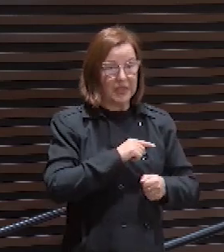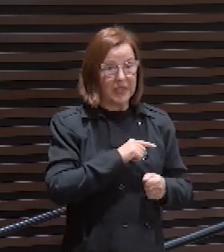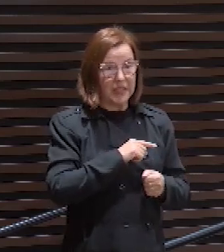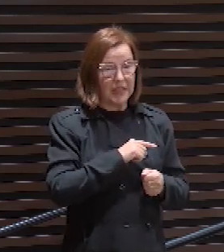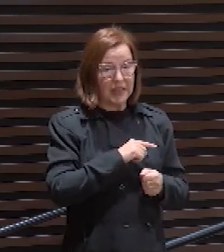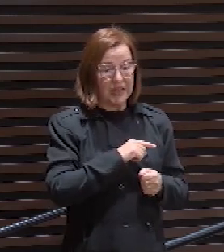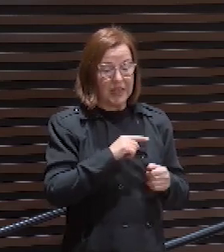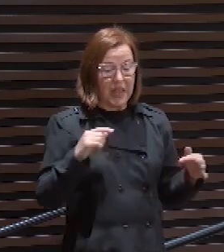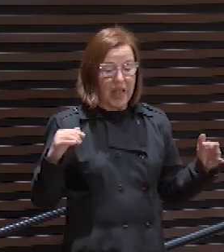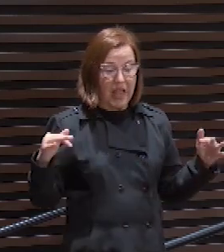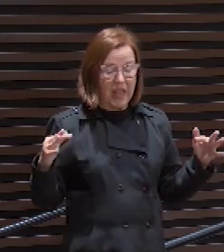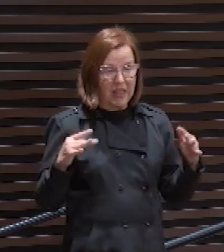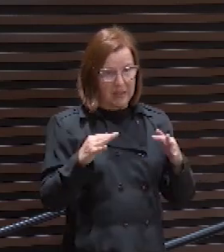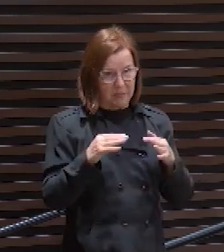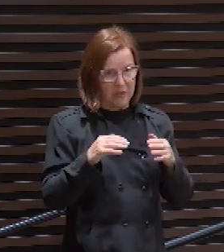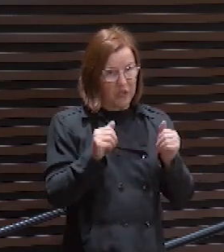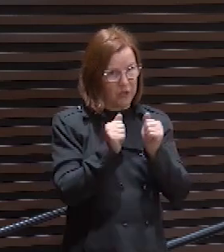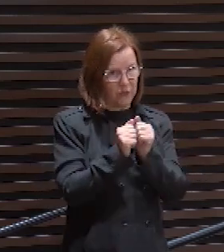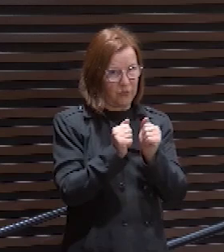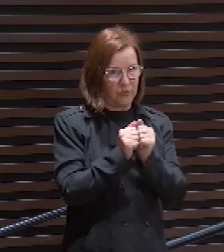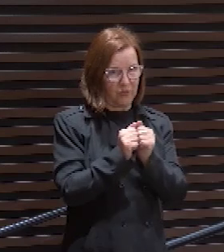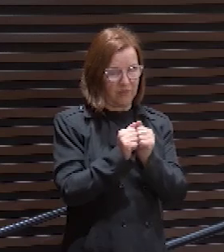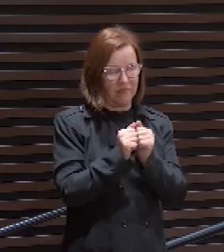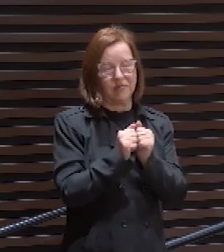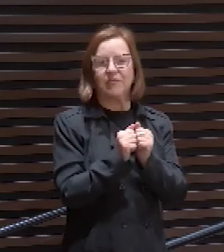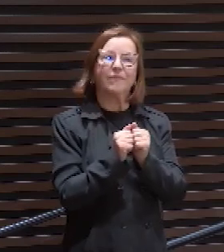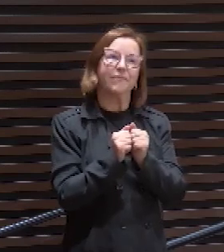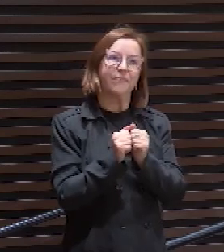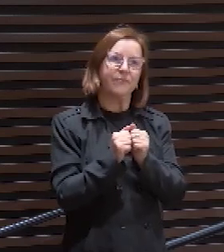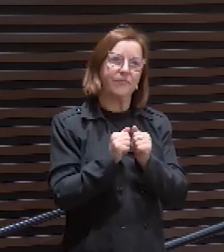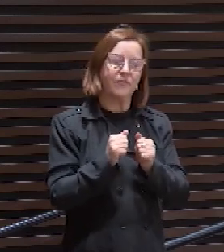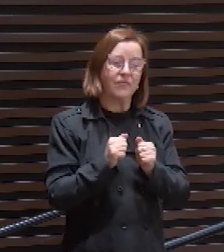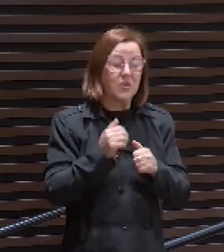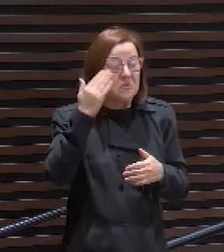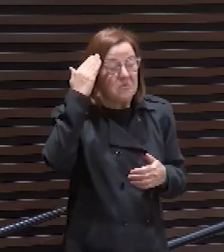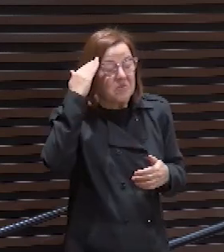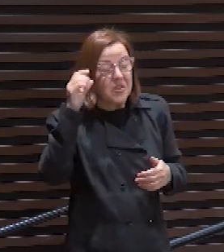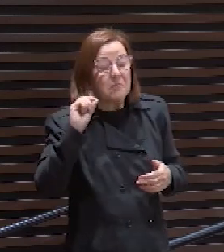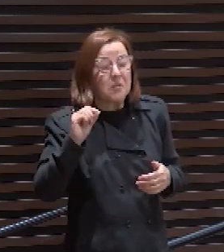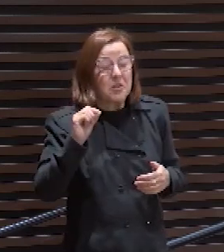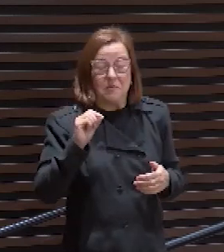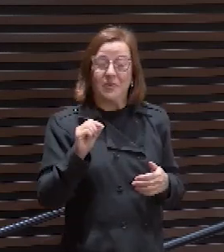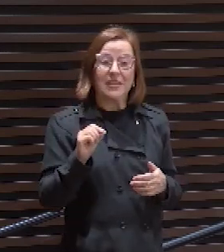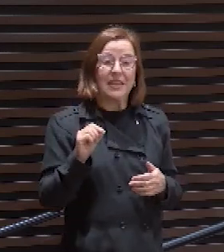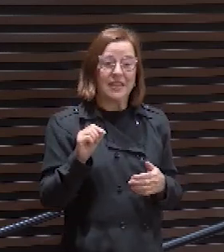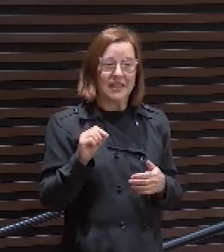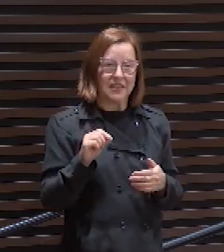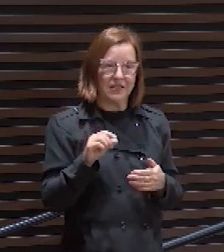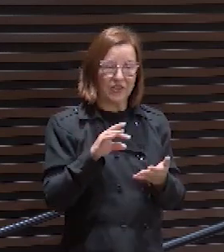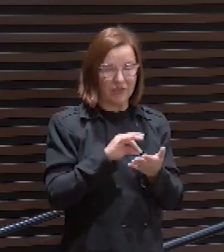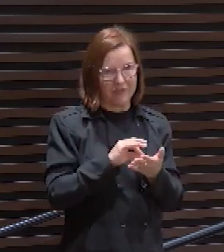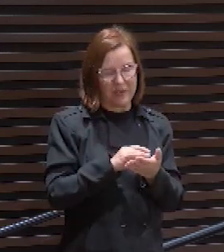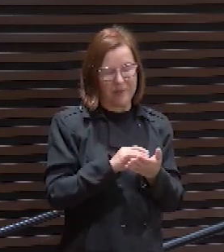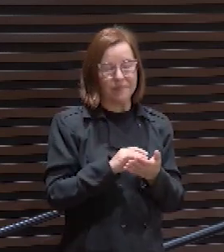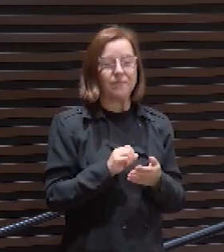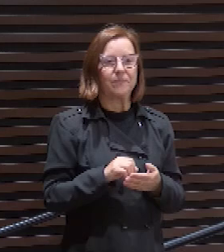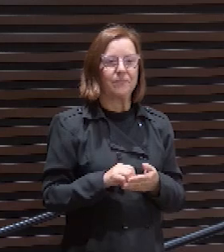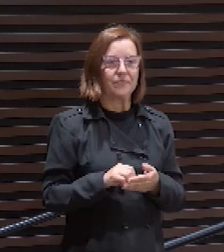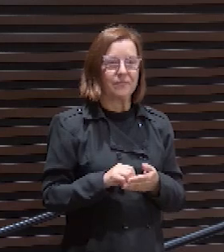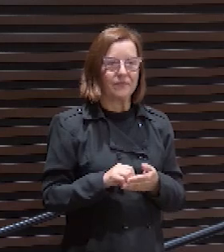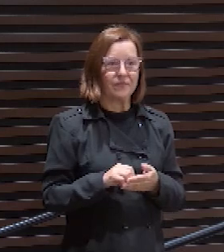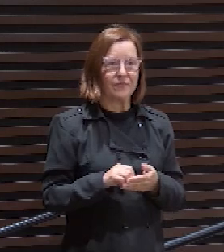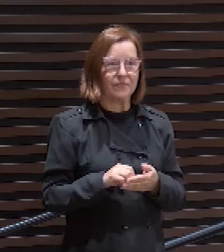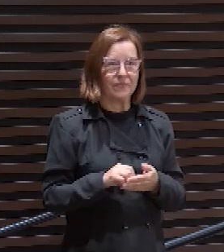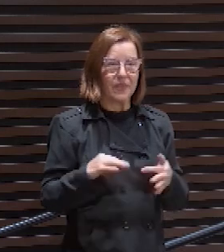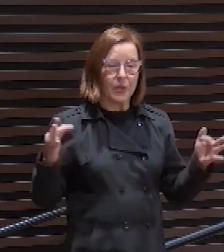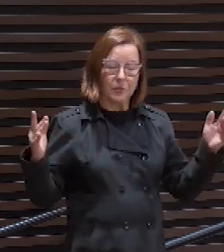lá. E eles são um tipo de massa cinzenta. Não sabemos quem eles são de fato. Fato é que eles estavam